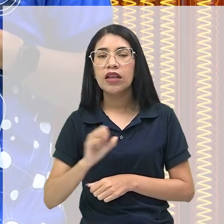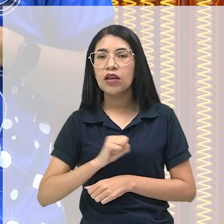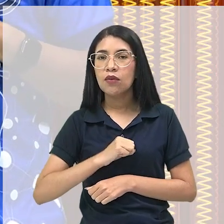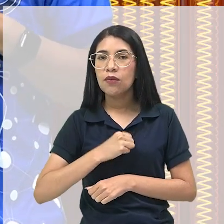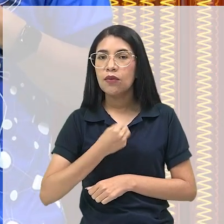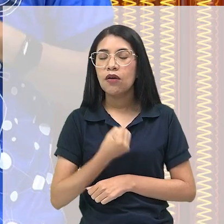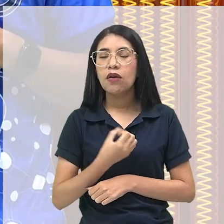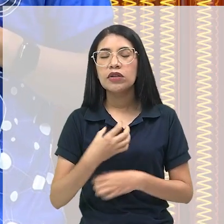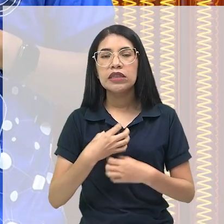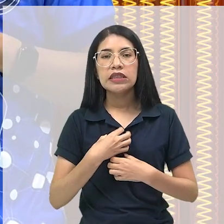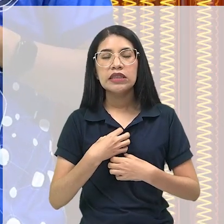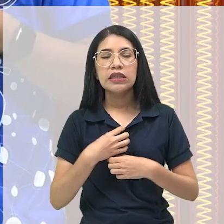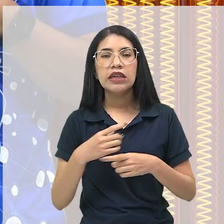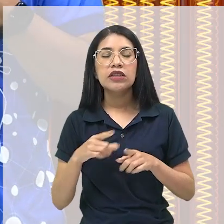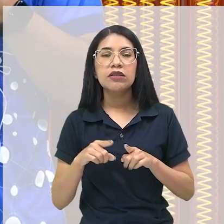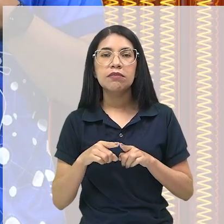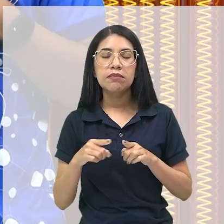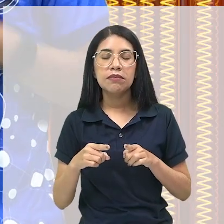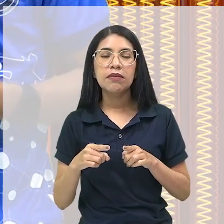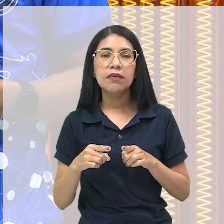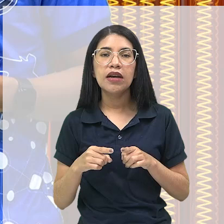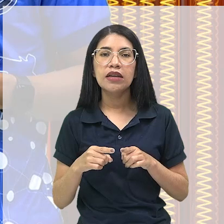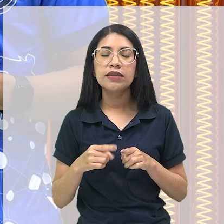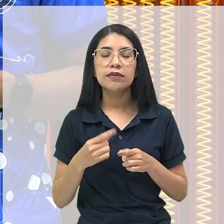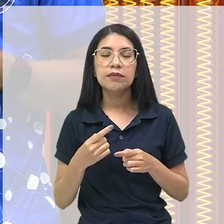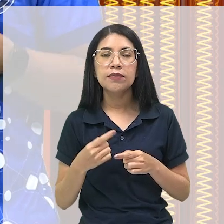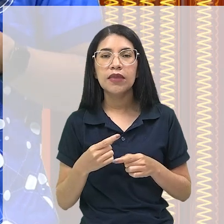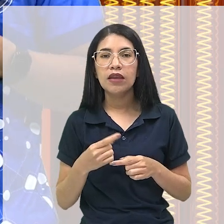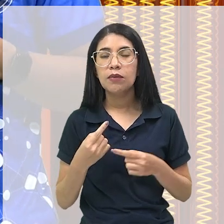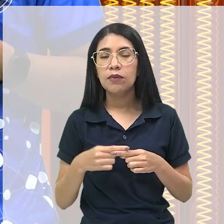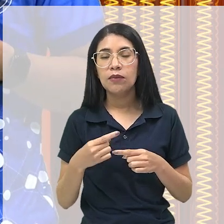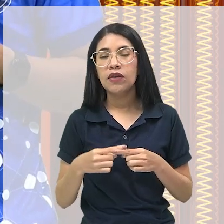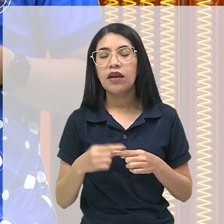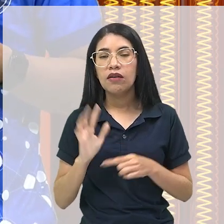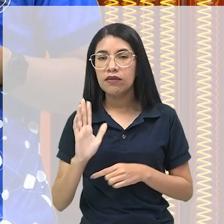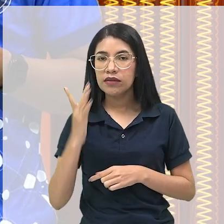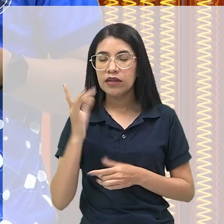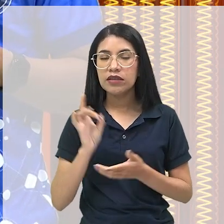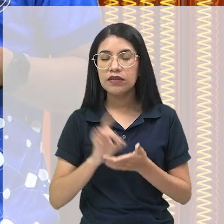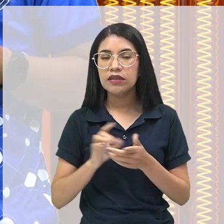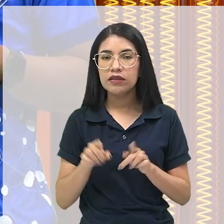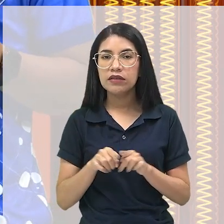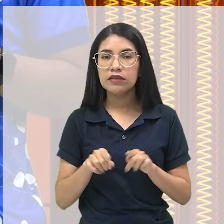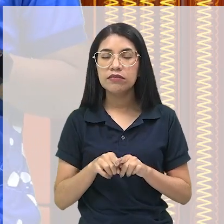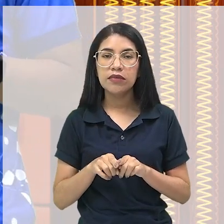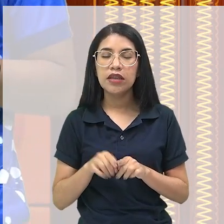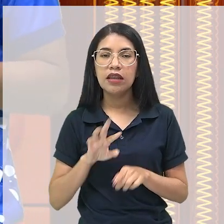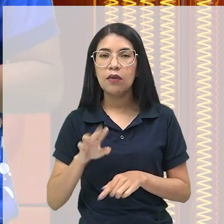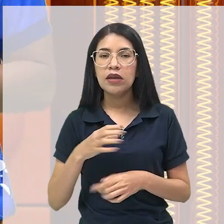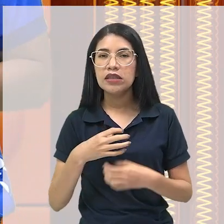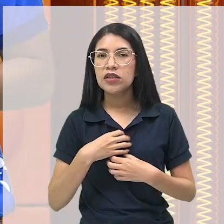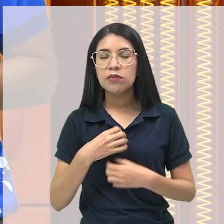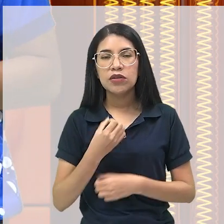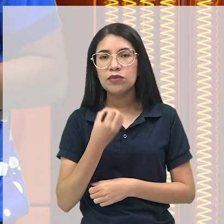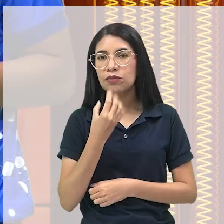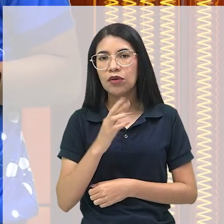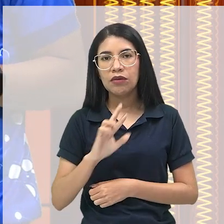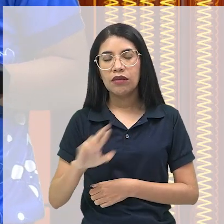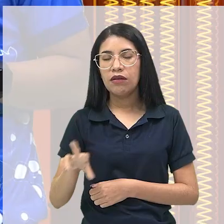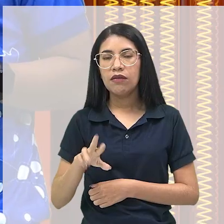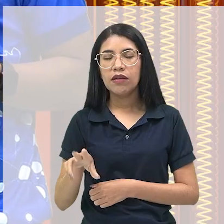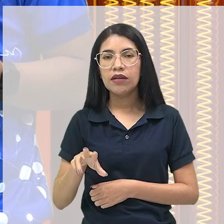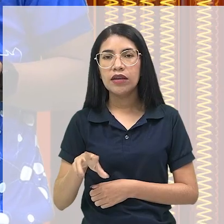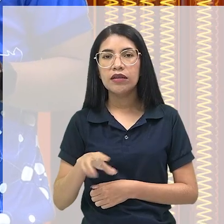no coração, com muita raiva, e justamente porque isso é uma coisa que acontece também, né? Não são sentimentos positivos que